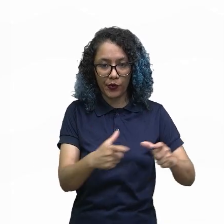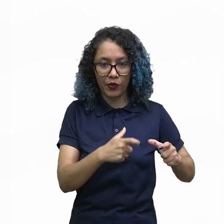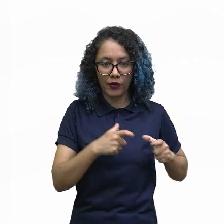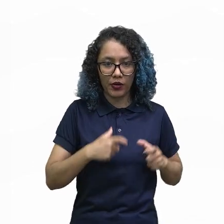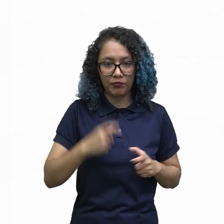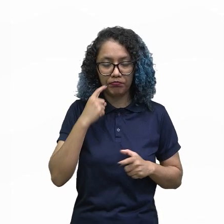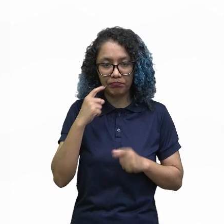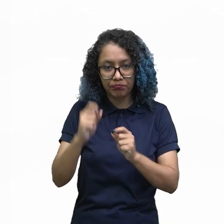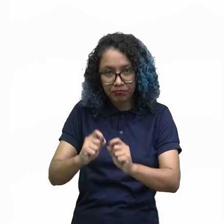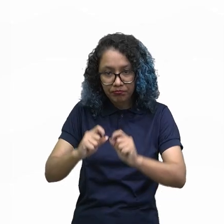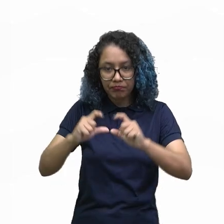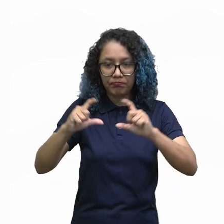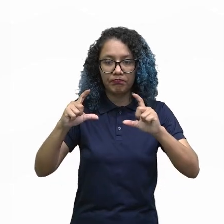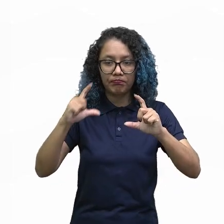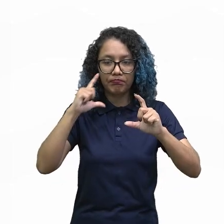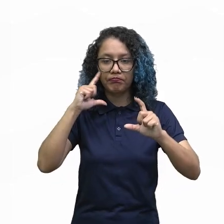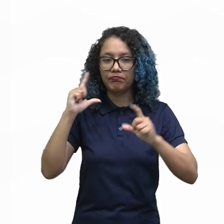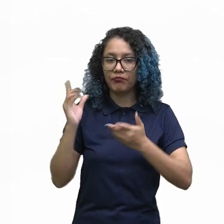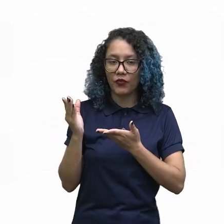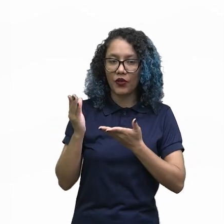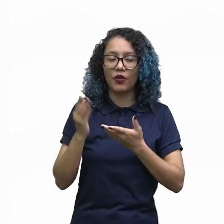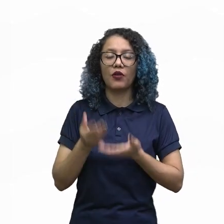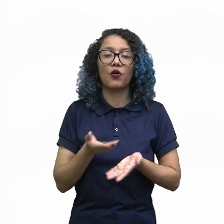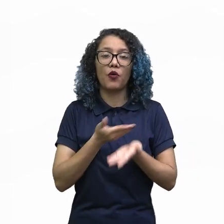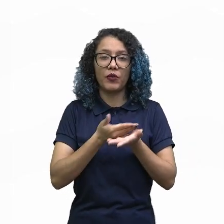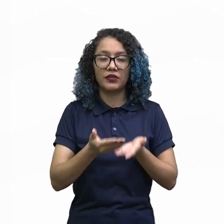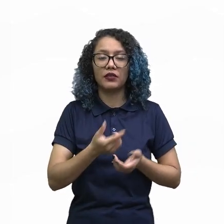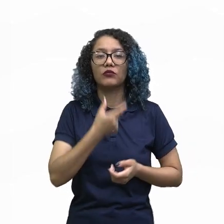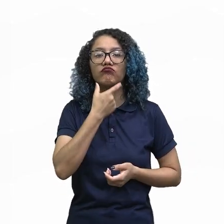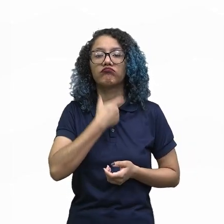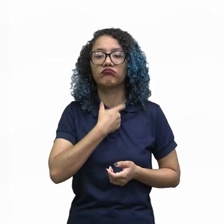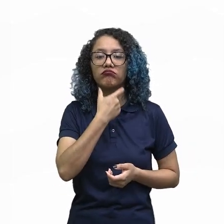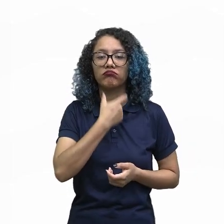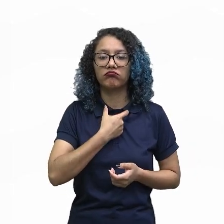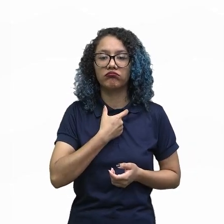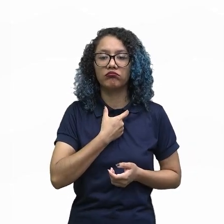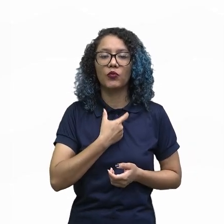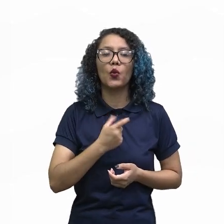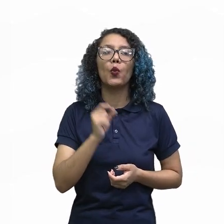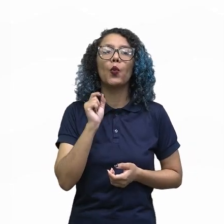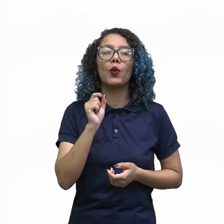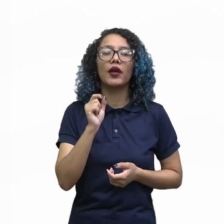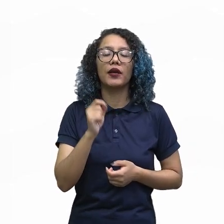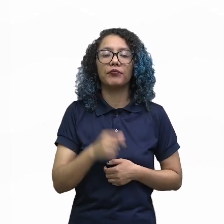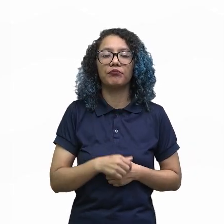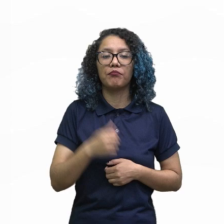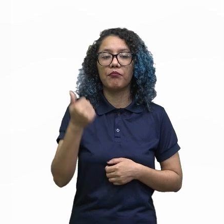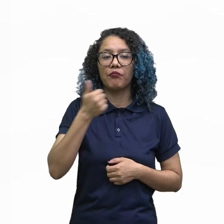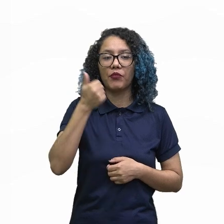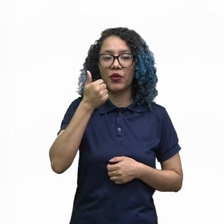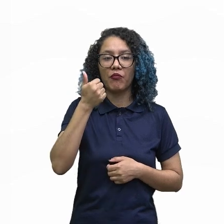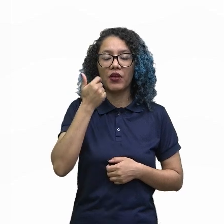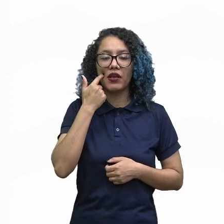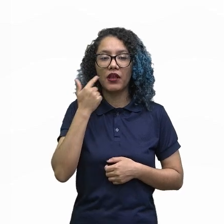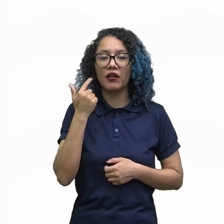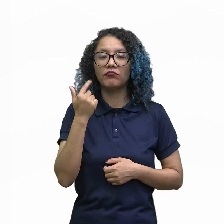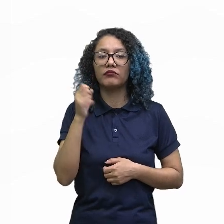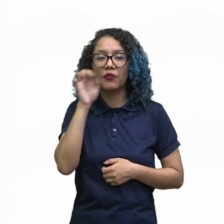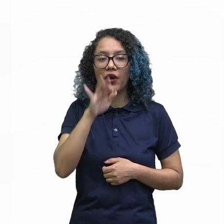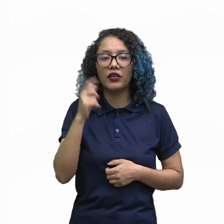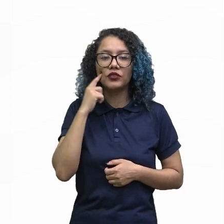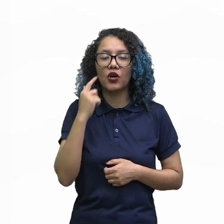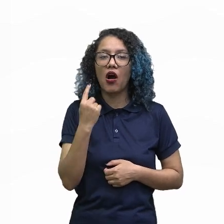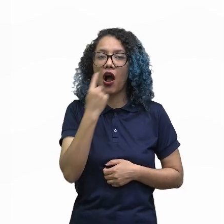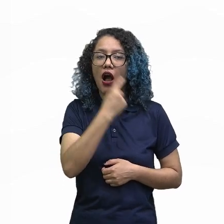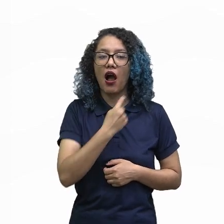zoom. A gente vai iniciar ali pelo pescoço, onde a gente observa naquela primeira imagem uma boca aberta com